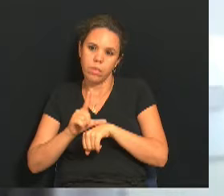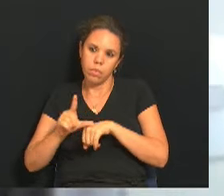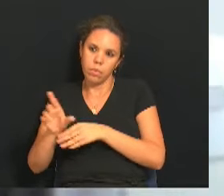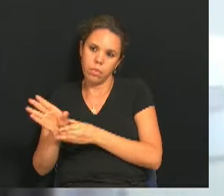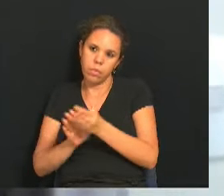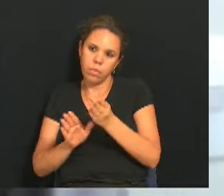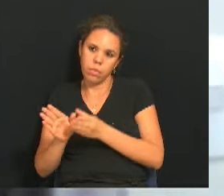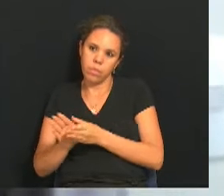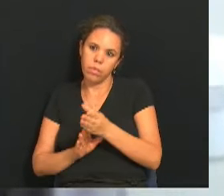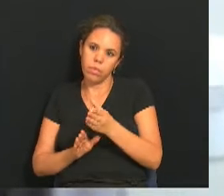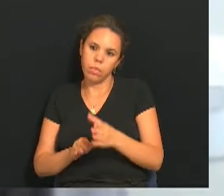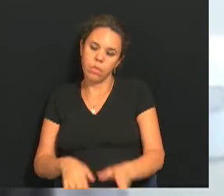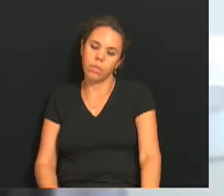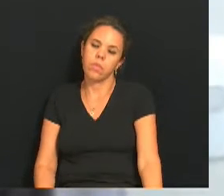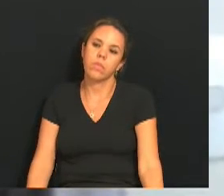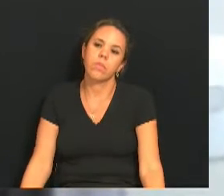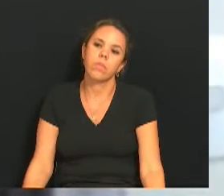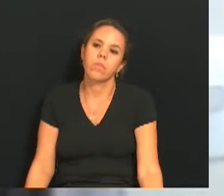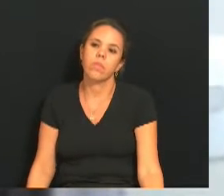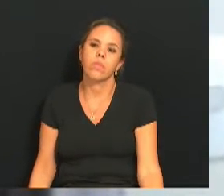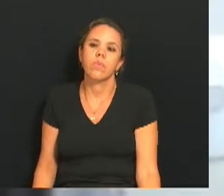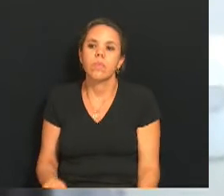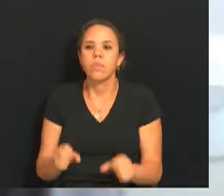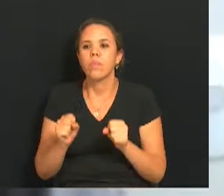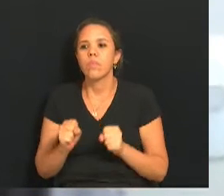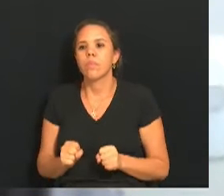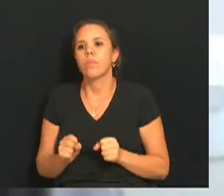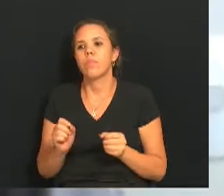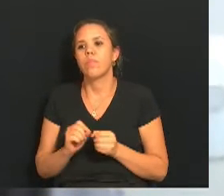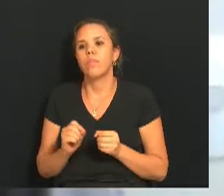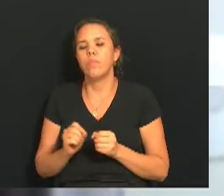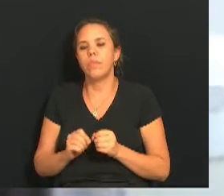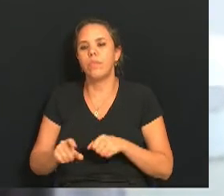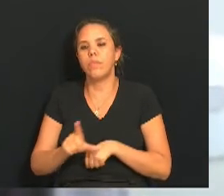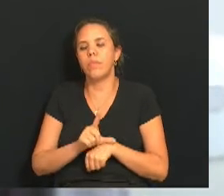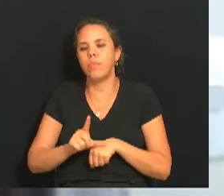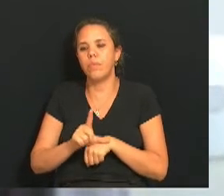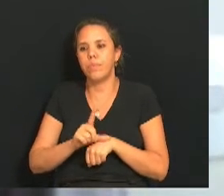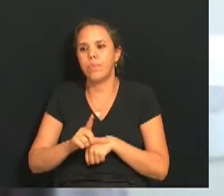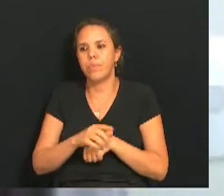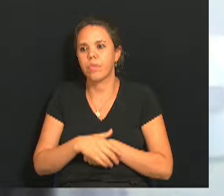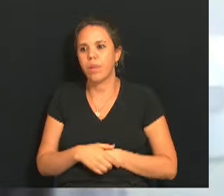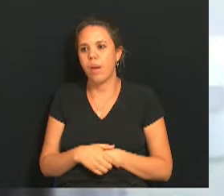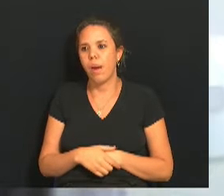mais modernas, que a gente pudesse fazer uma legislação